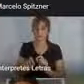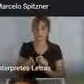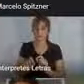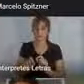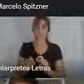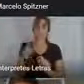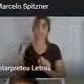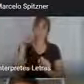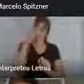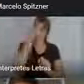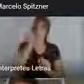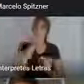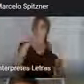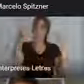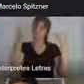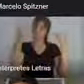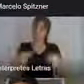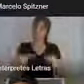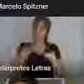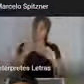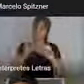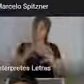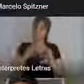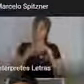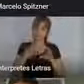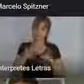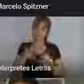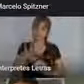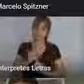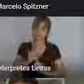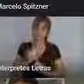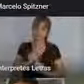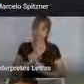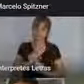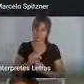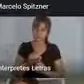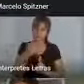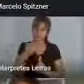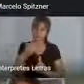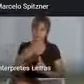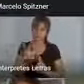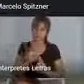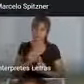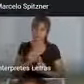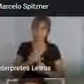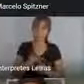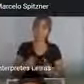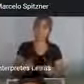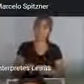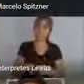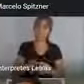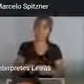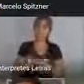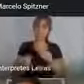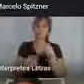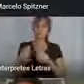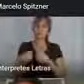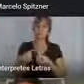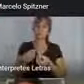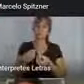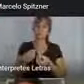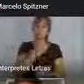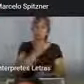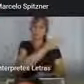esse desafio para o ensino da língua materna e o enfrentamento disso com o preconceito linguístico,